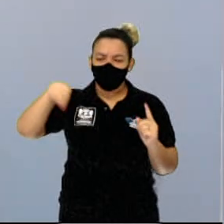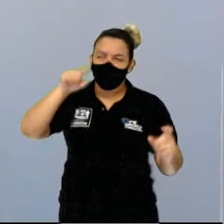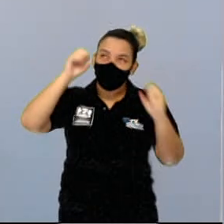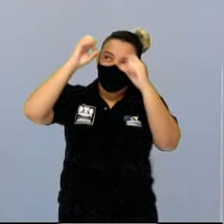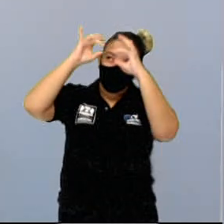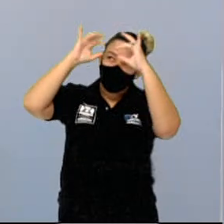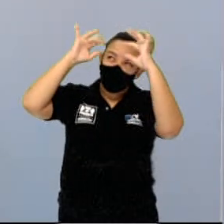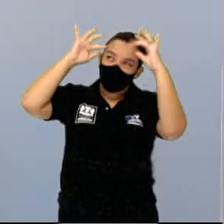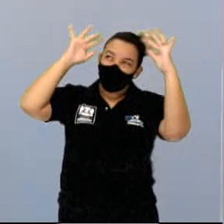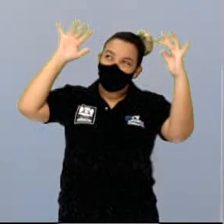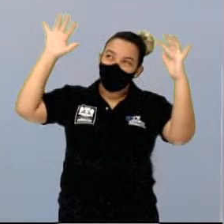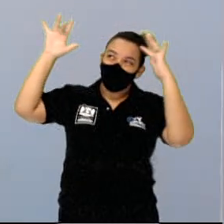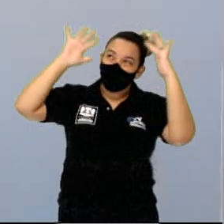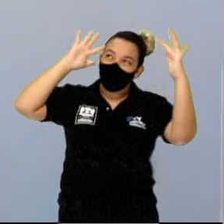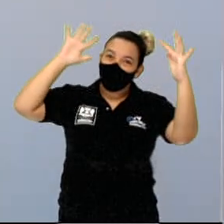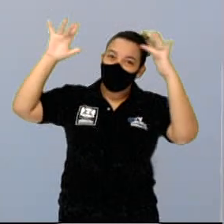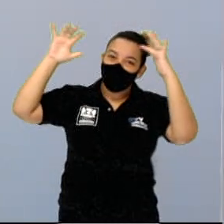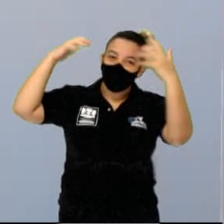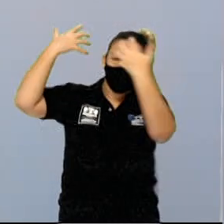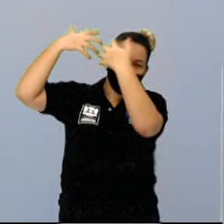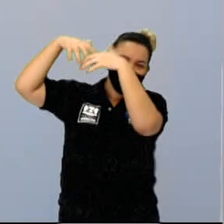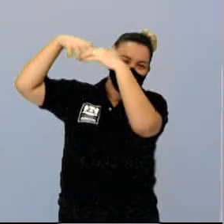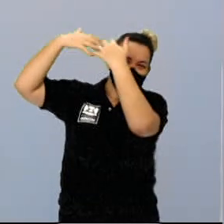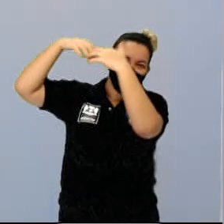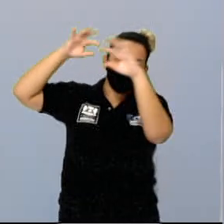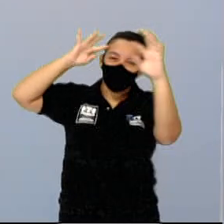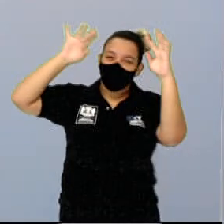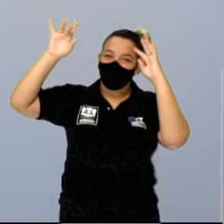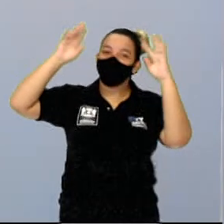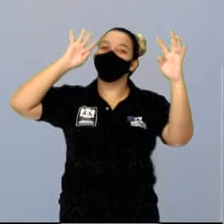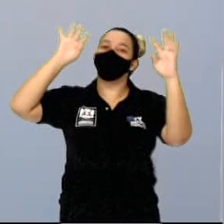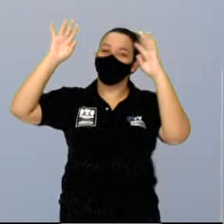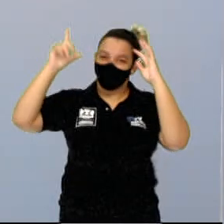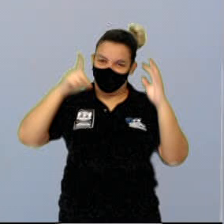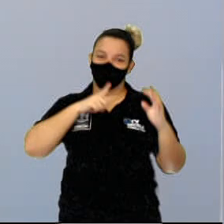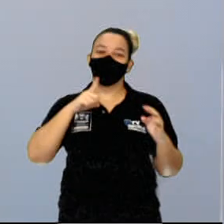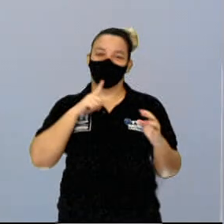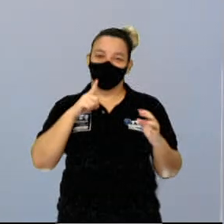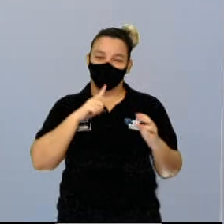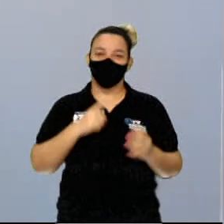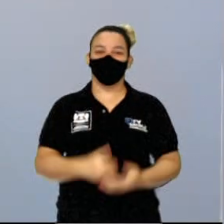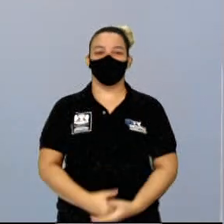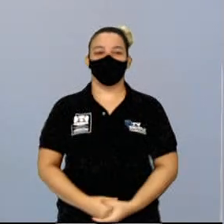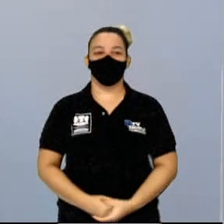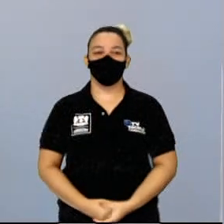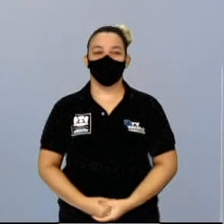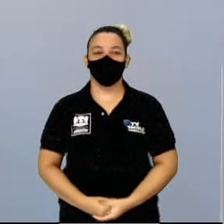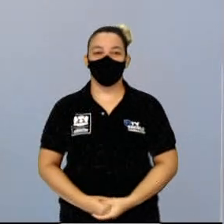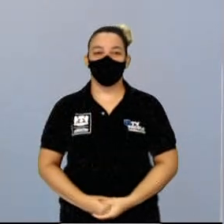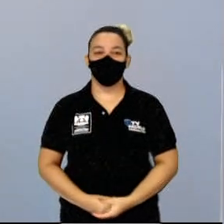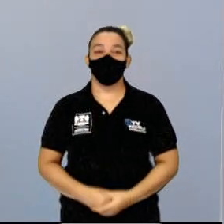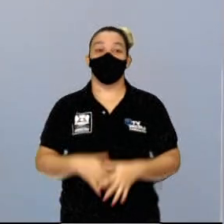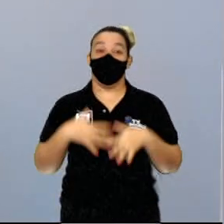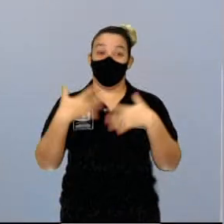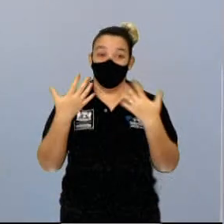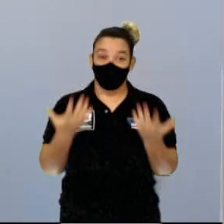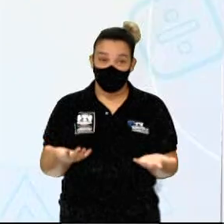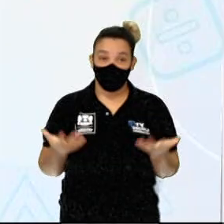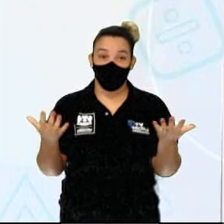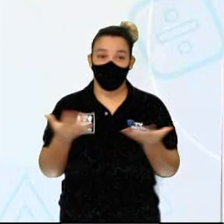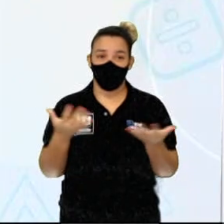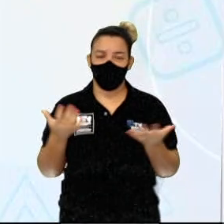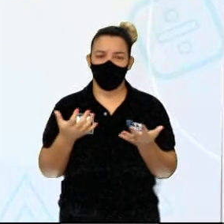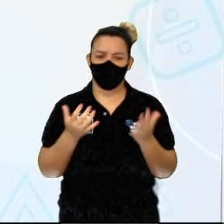Eis aí o ponto didático, né? E essa finalidade da fábula. Seguindo,